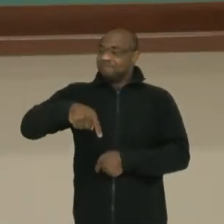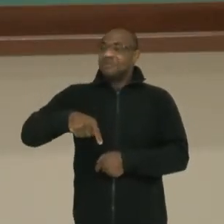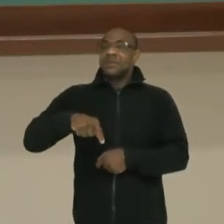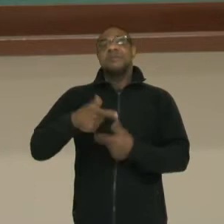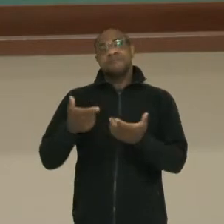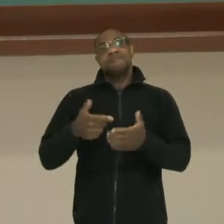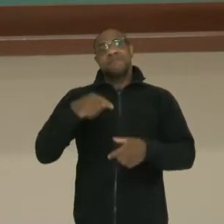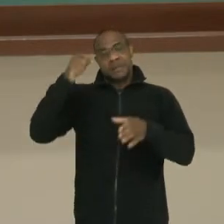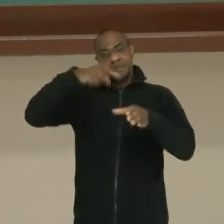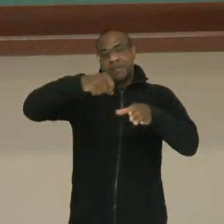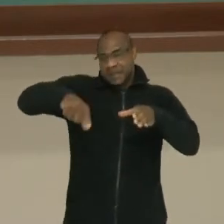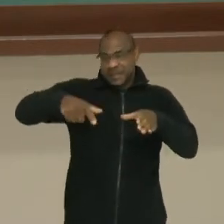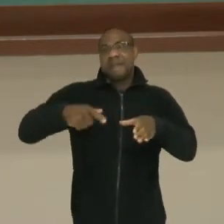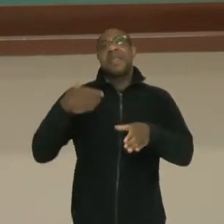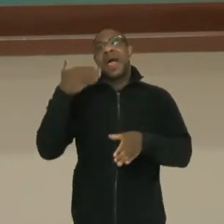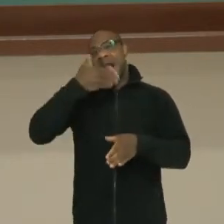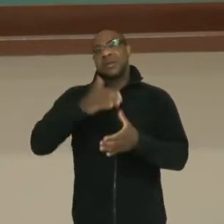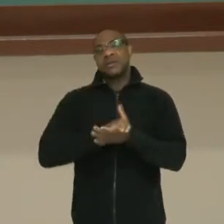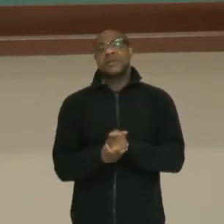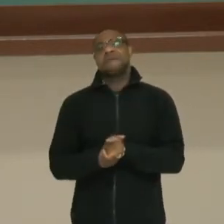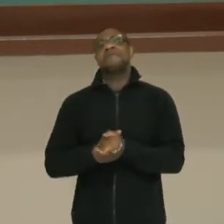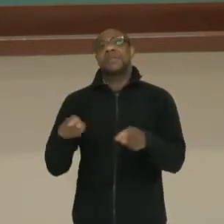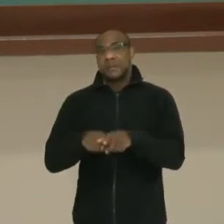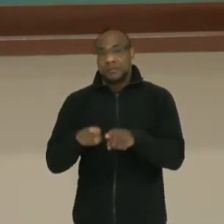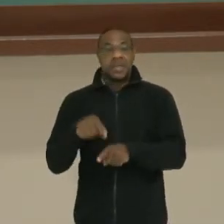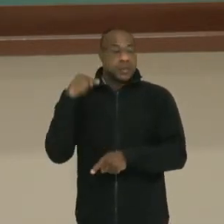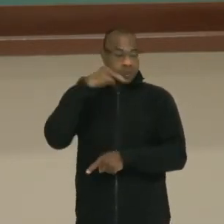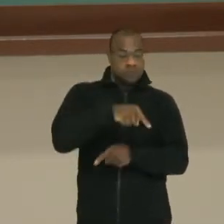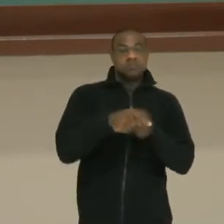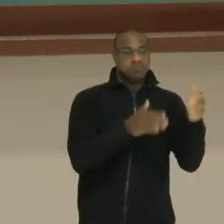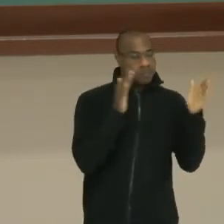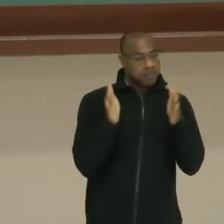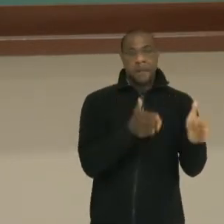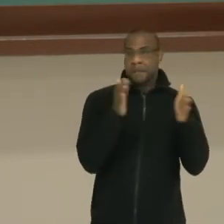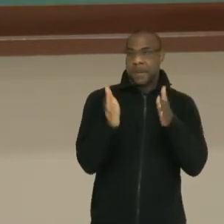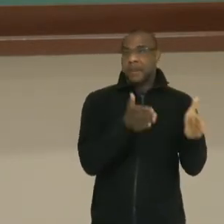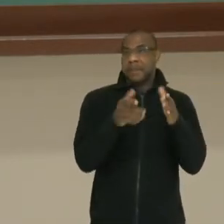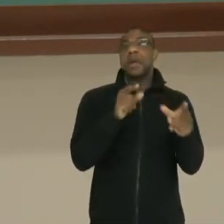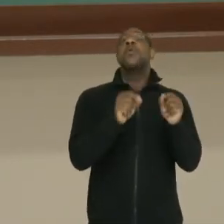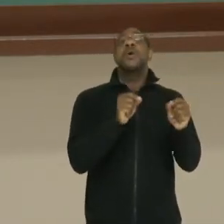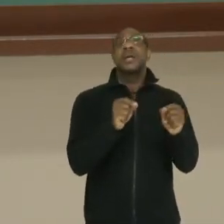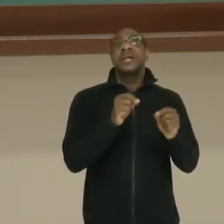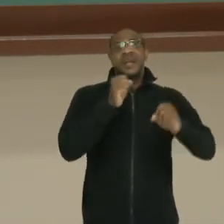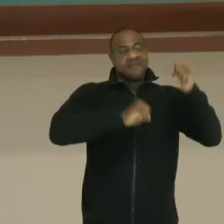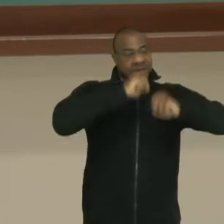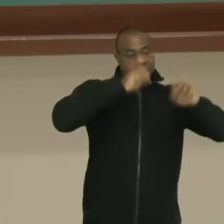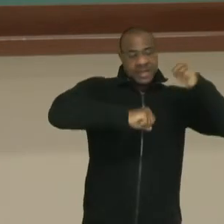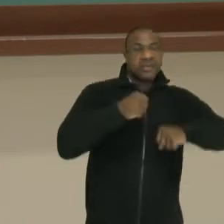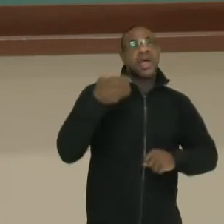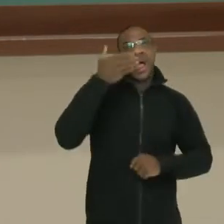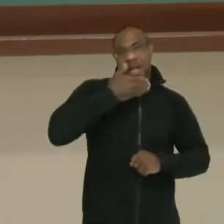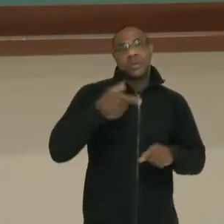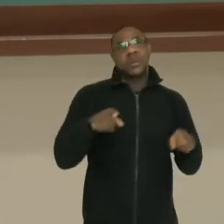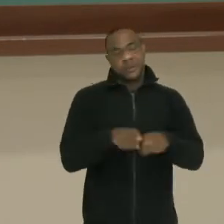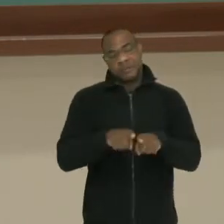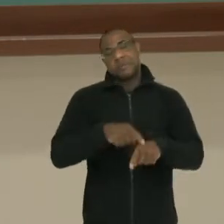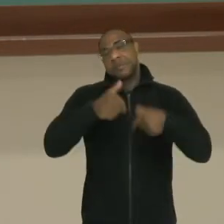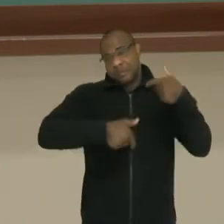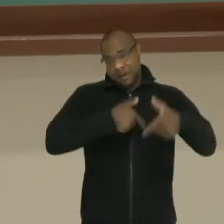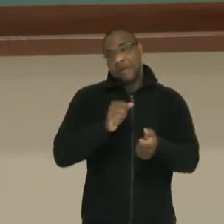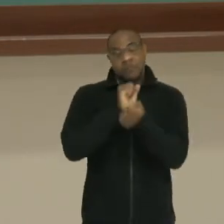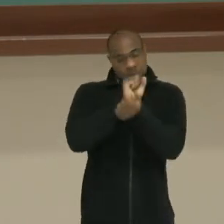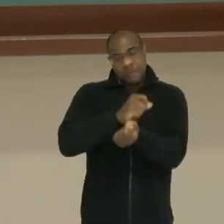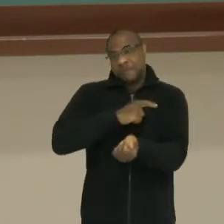produção do açúcar, tanto no plantio quanto no beneficiamento, então na feitura desse açúcar, né? E aí